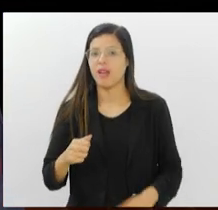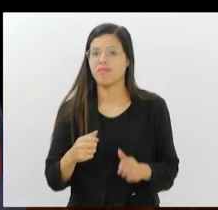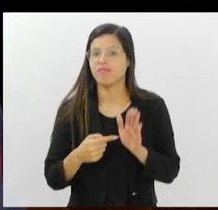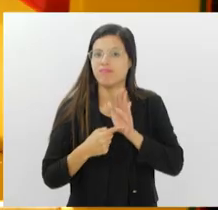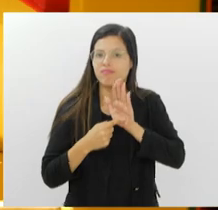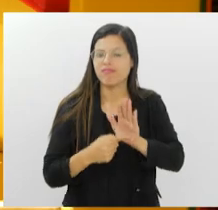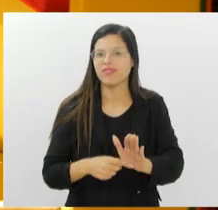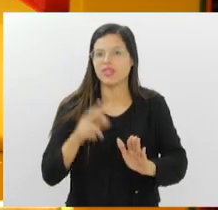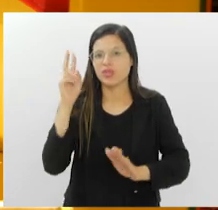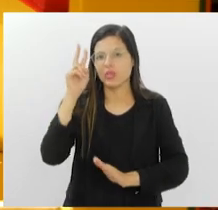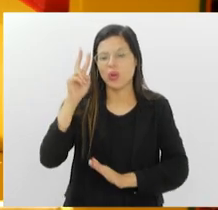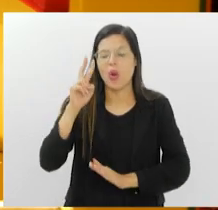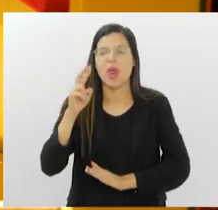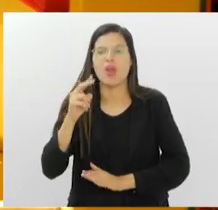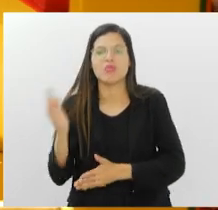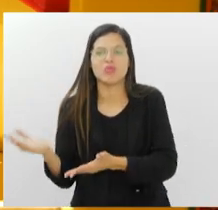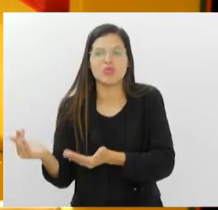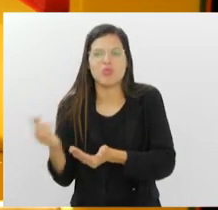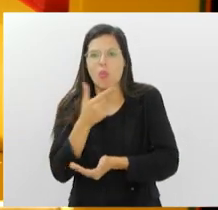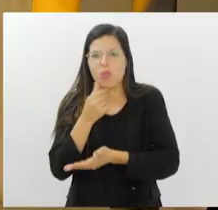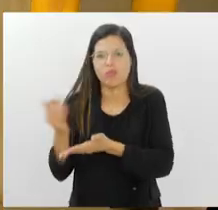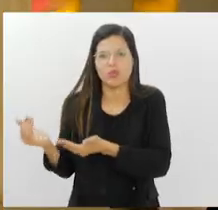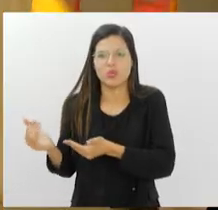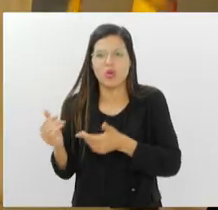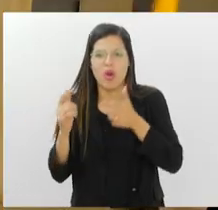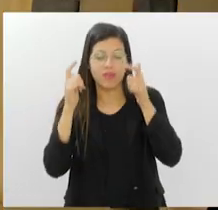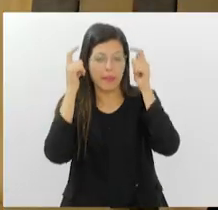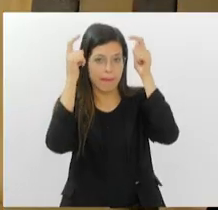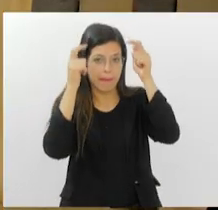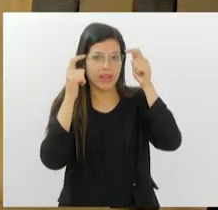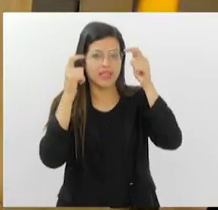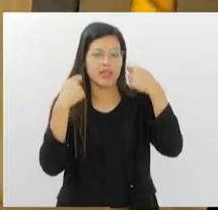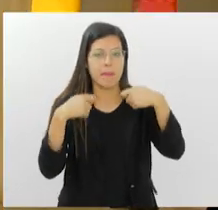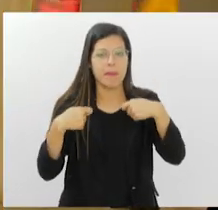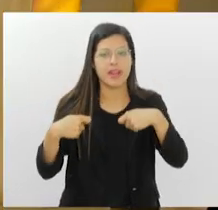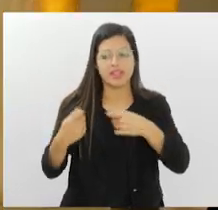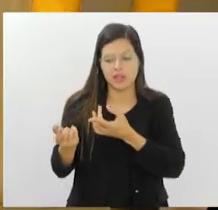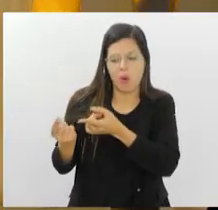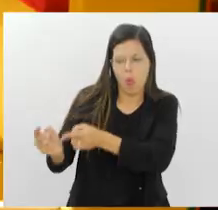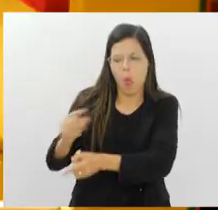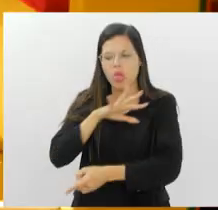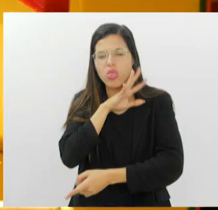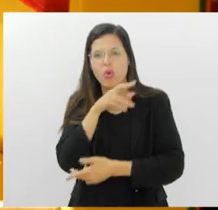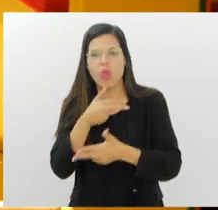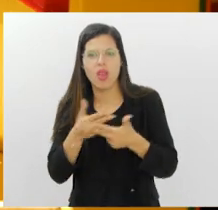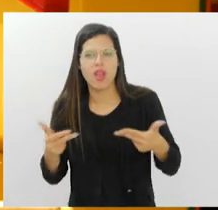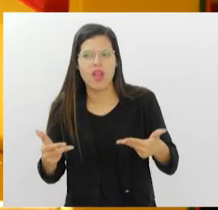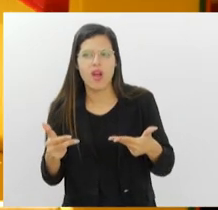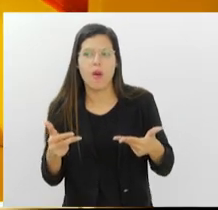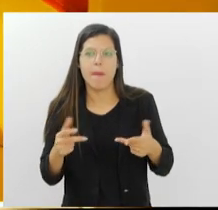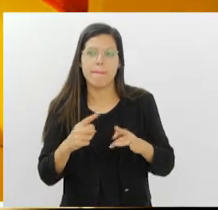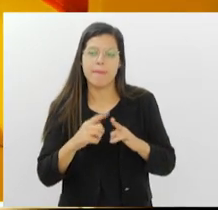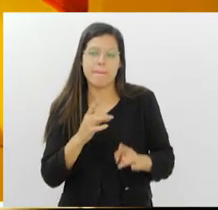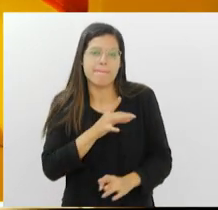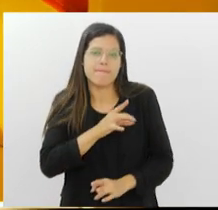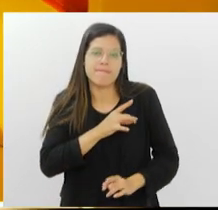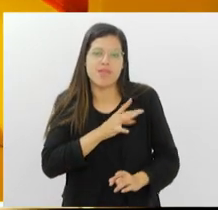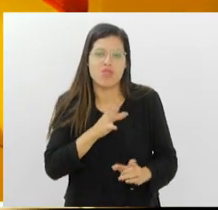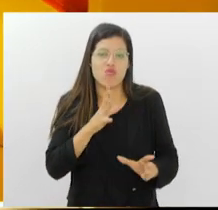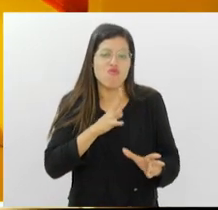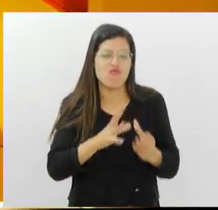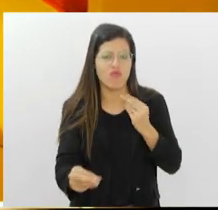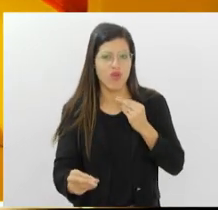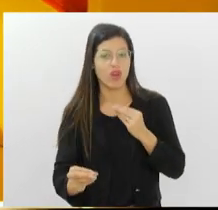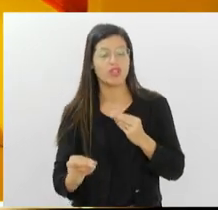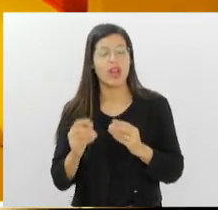príncipe que precisa enfrentar um leão selvagem para se tornar rei, mas por medo, decide começar a fugir. Até que conhece